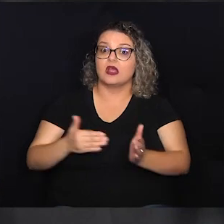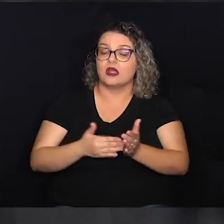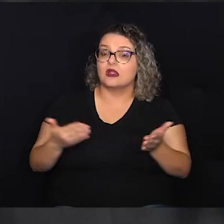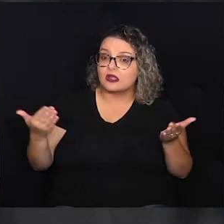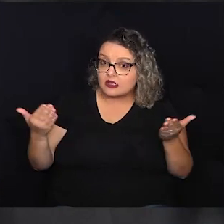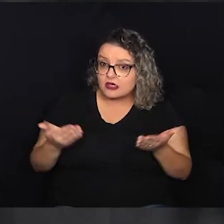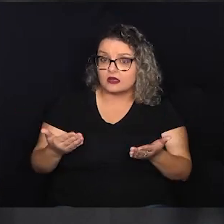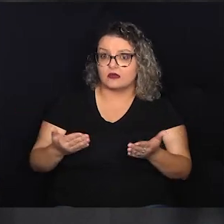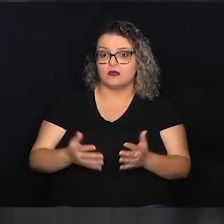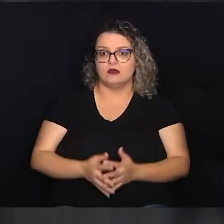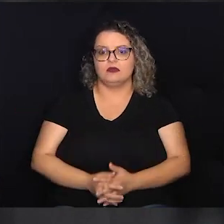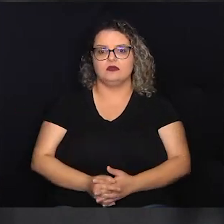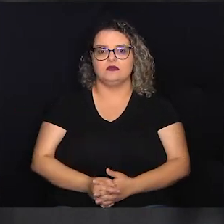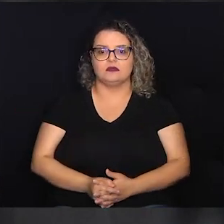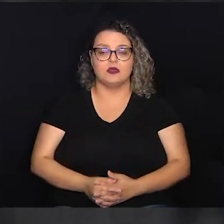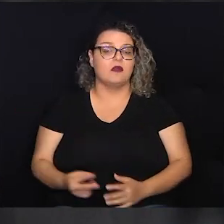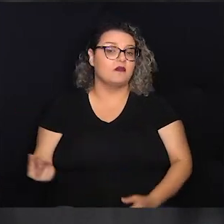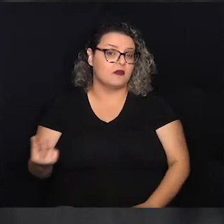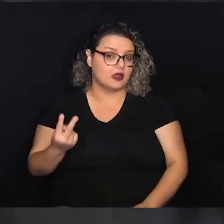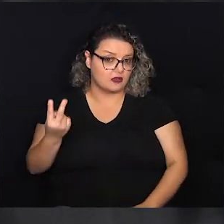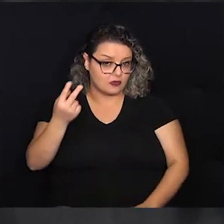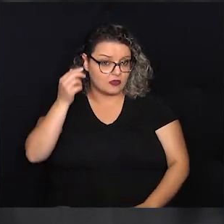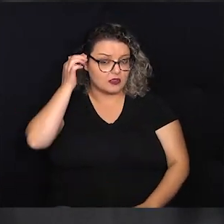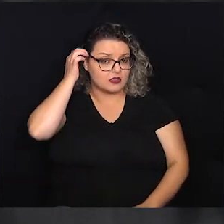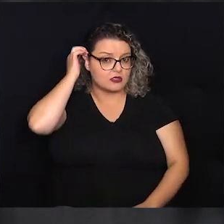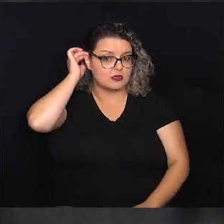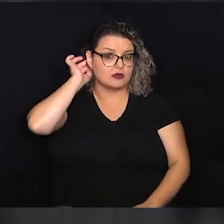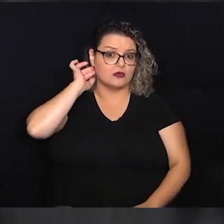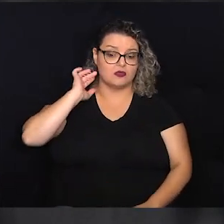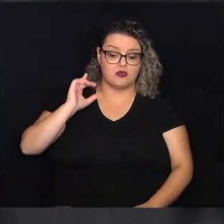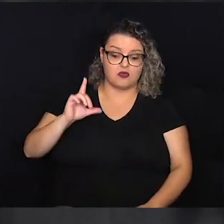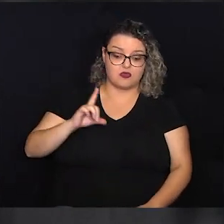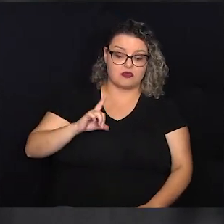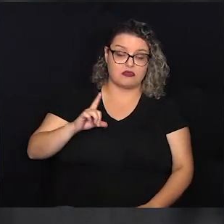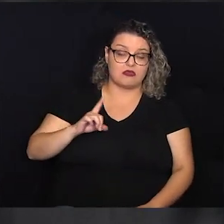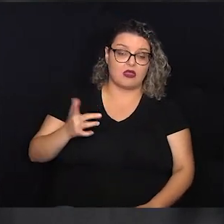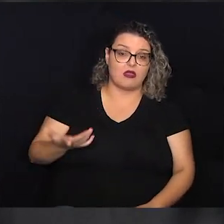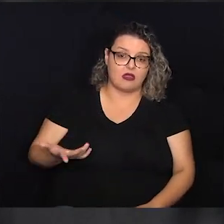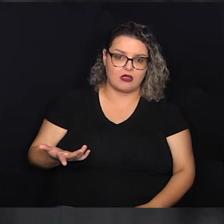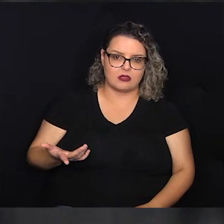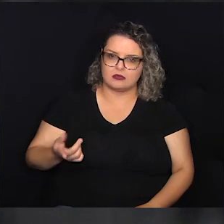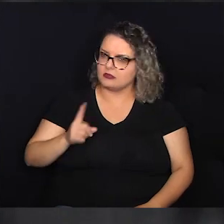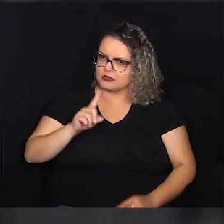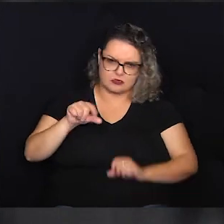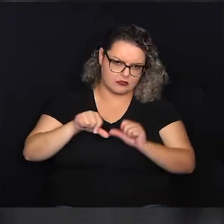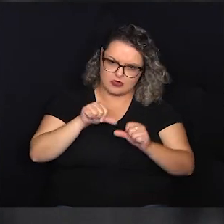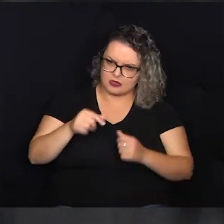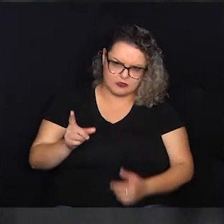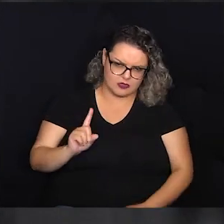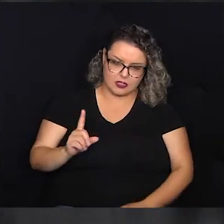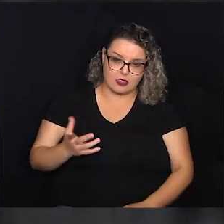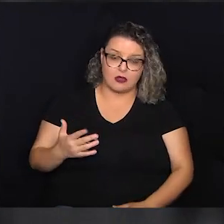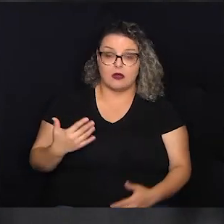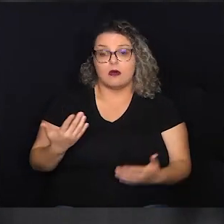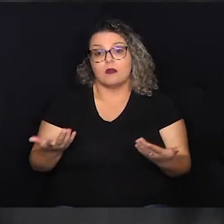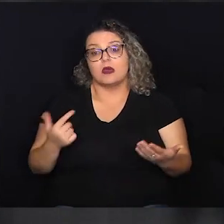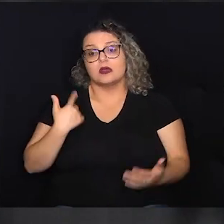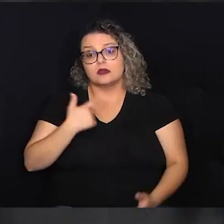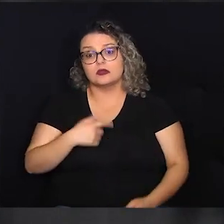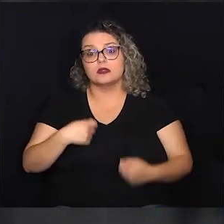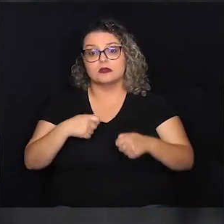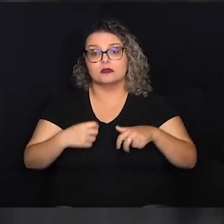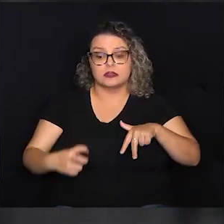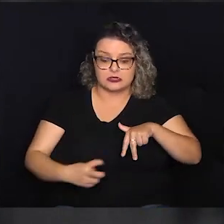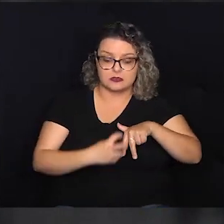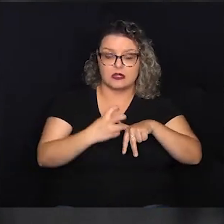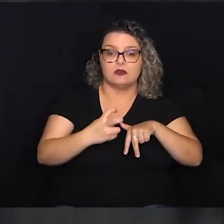que nós vivemos, que até hoje valoriza o ter, e que não